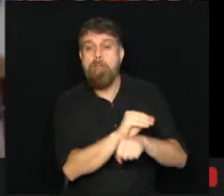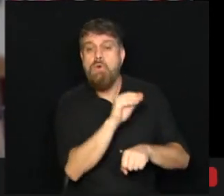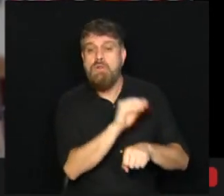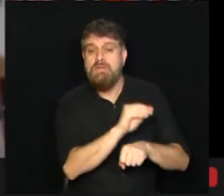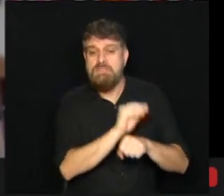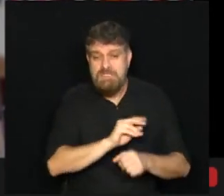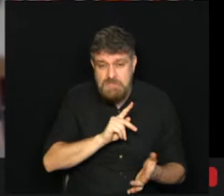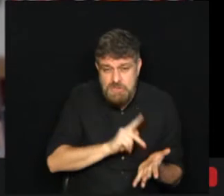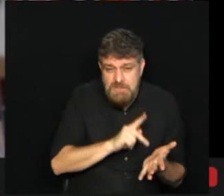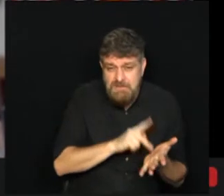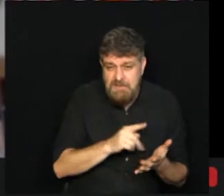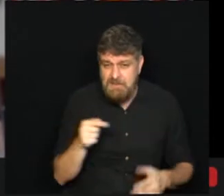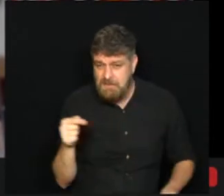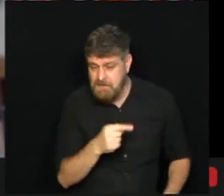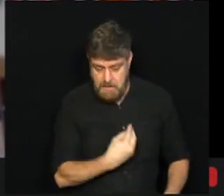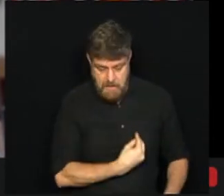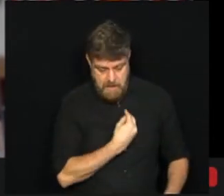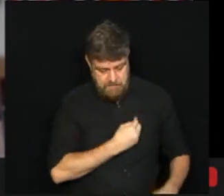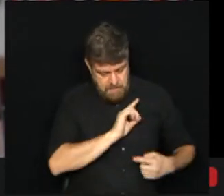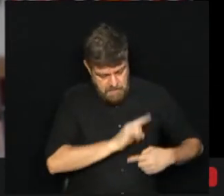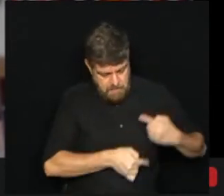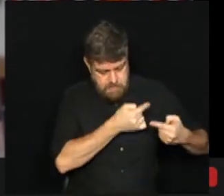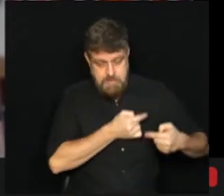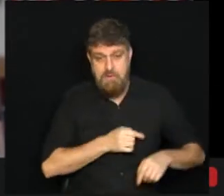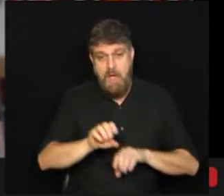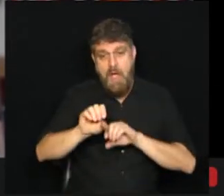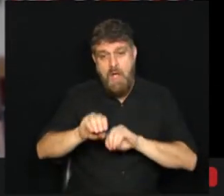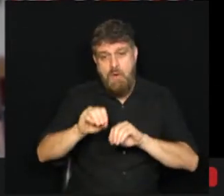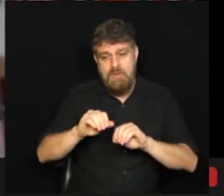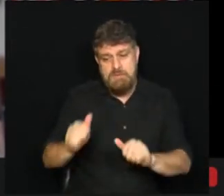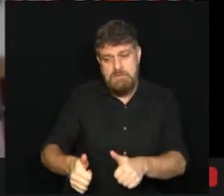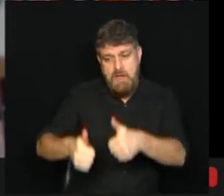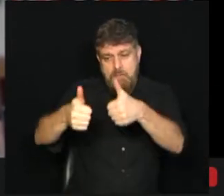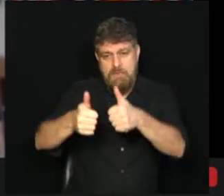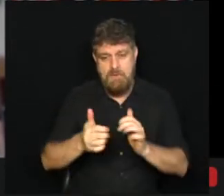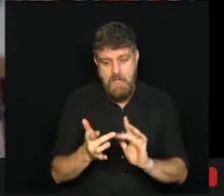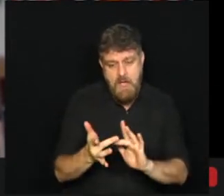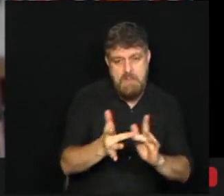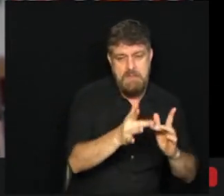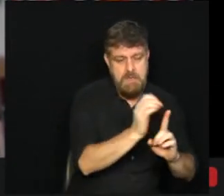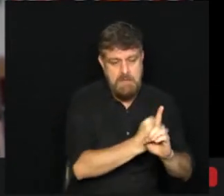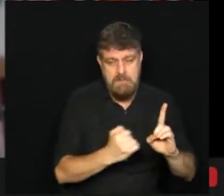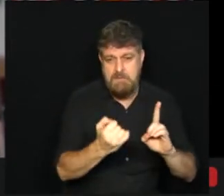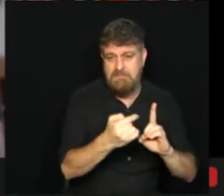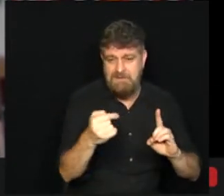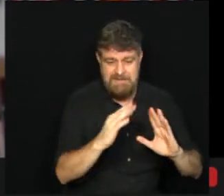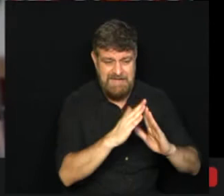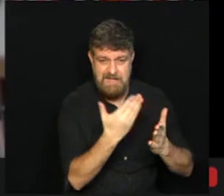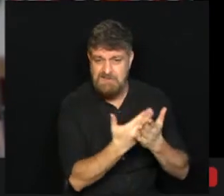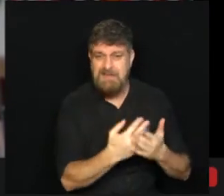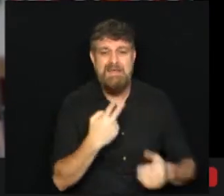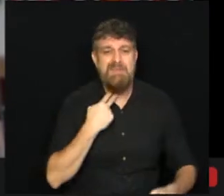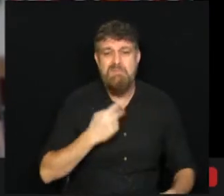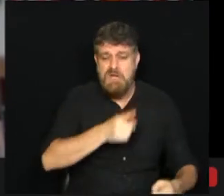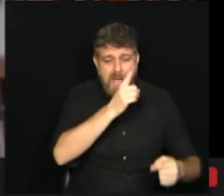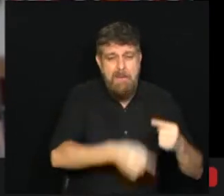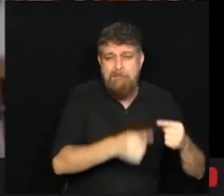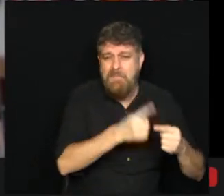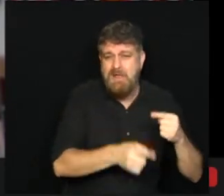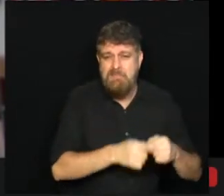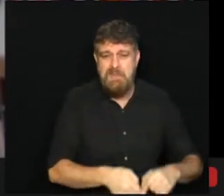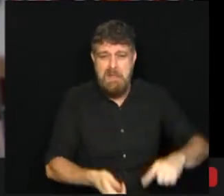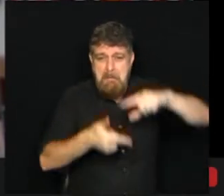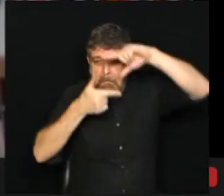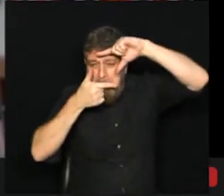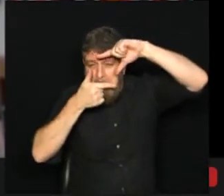para a melhoria da vida, do ensino e da convivência no âmbito da escola? Não é, com certeza, a interdição de debate, o